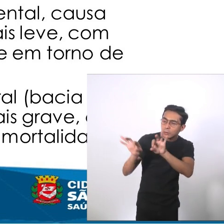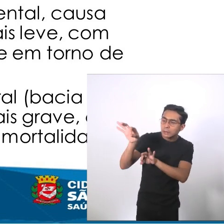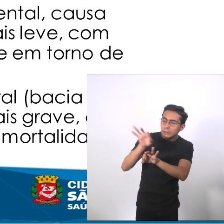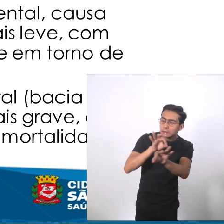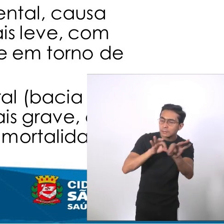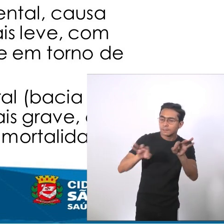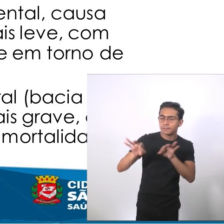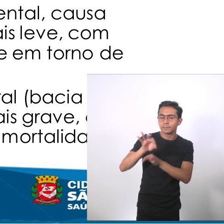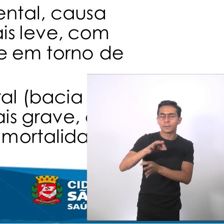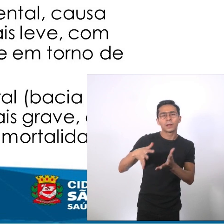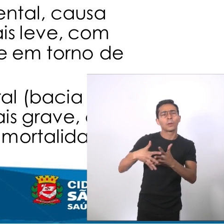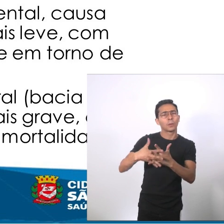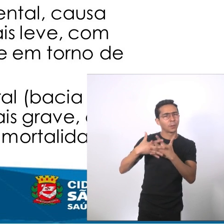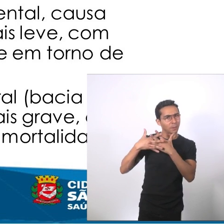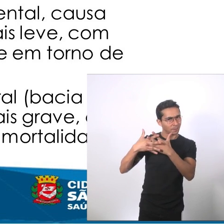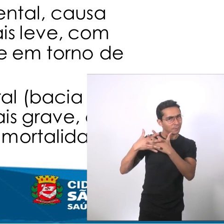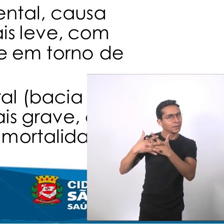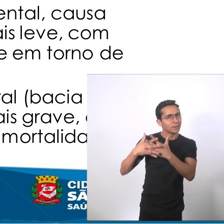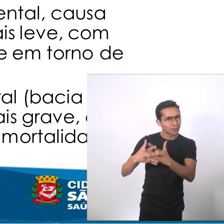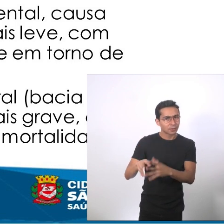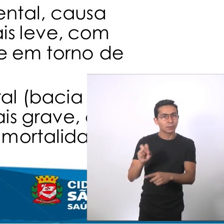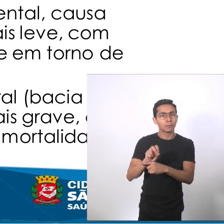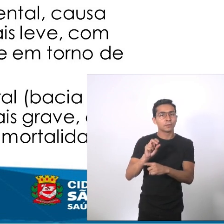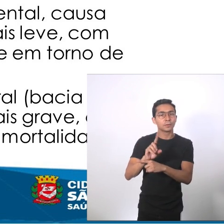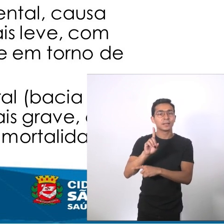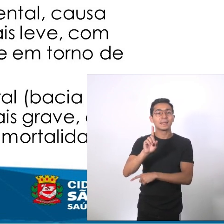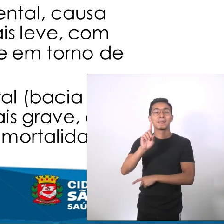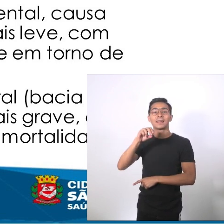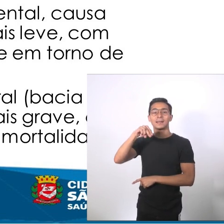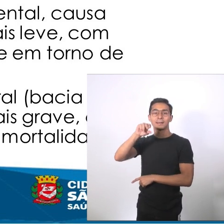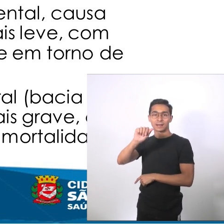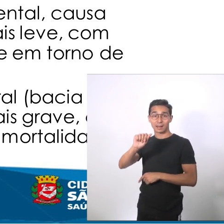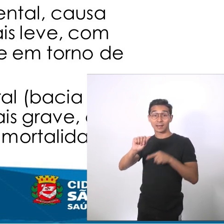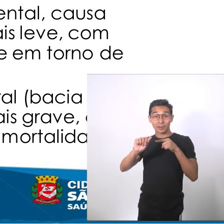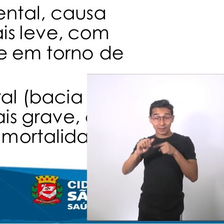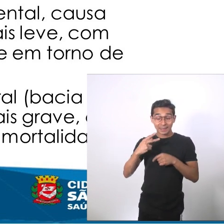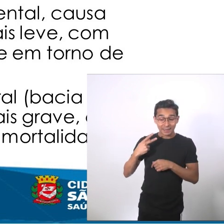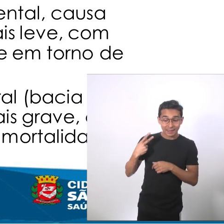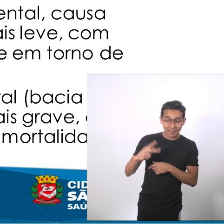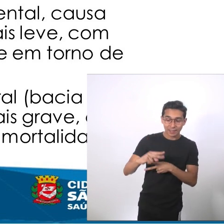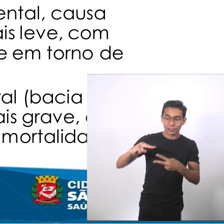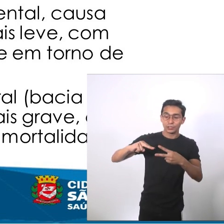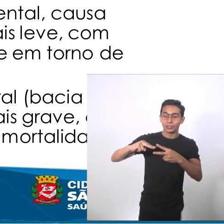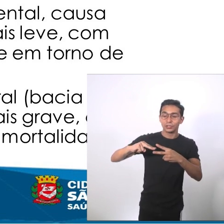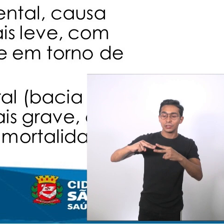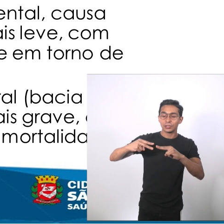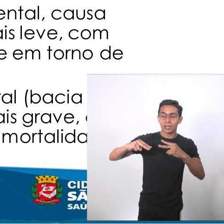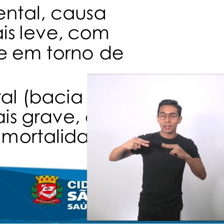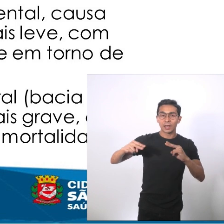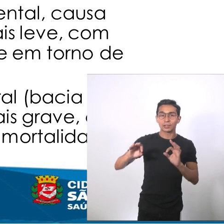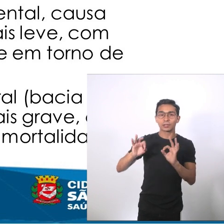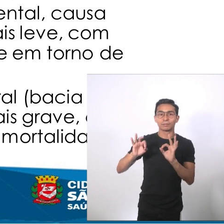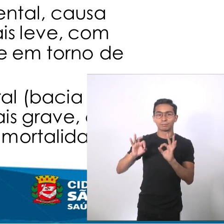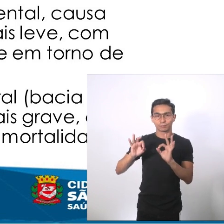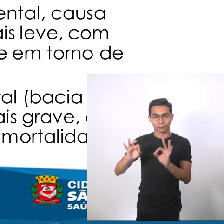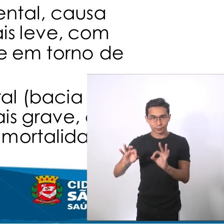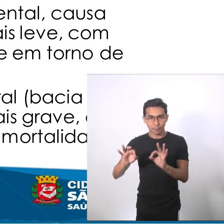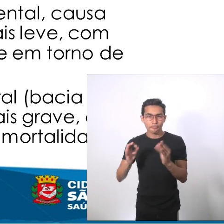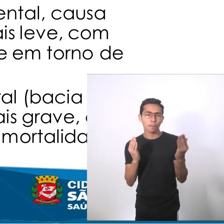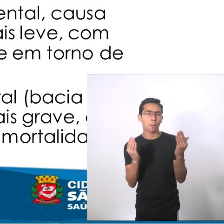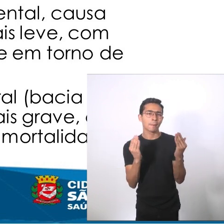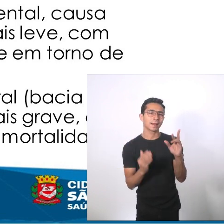vírus DNA, ele apresenta uma estabilidade genética acentuada se comparada a um vírus de RNA.